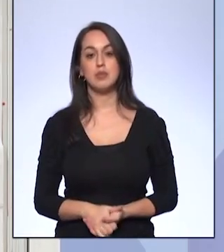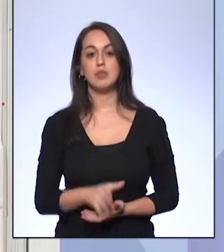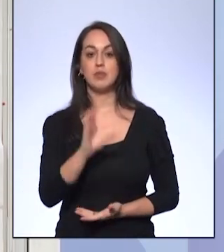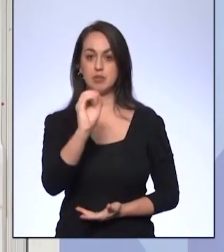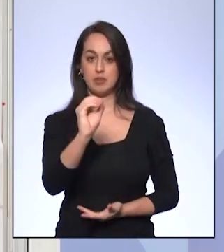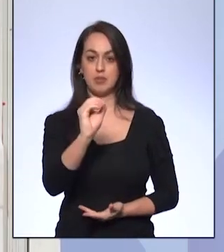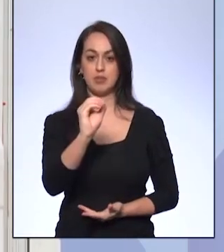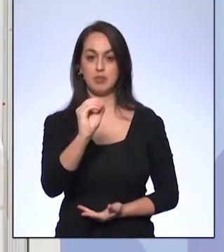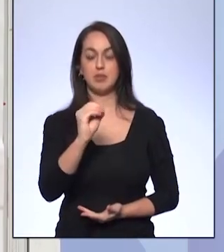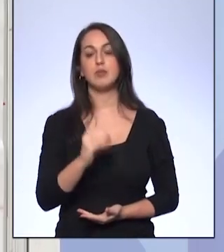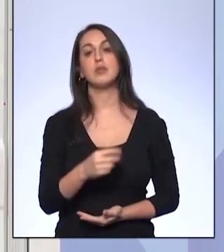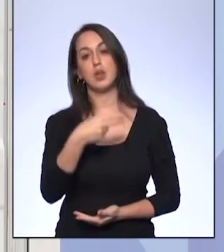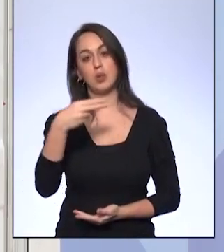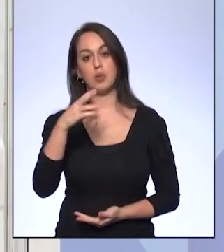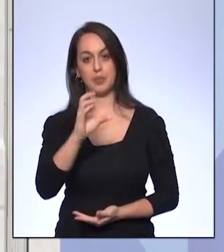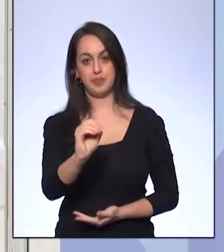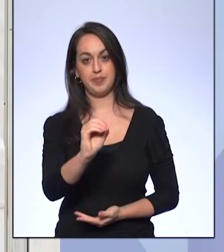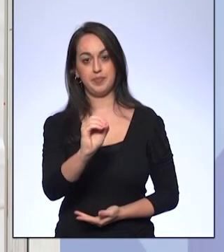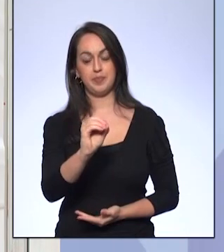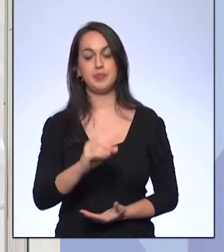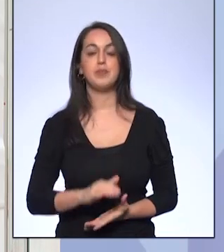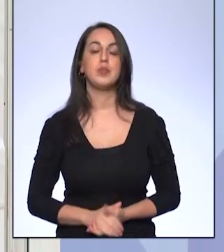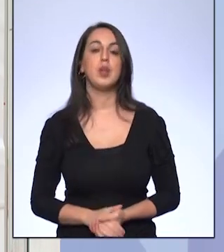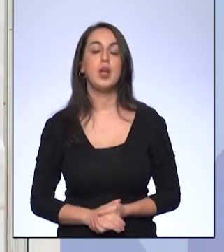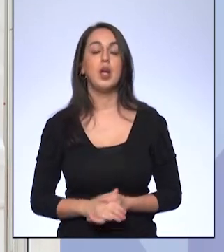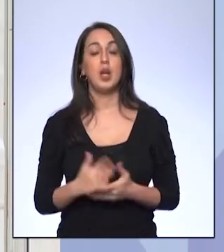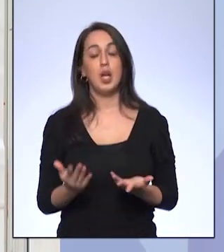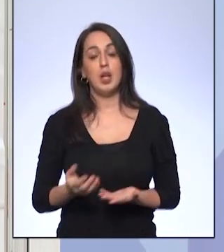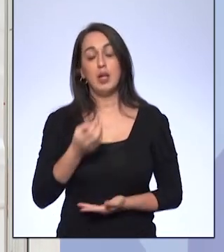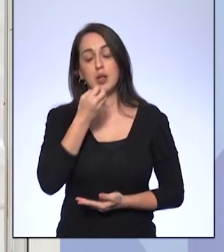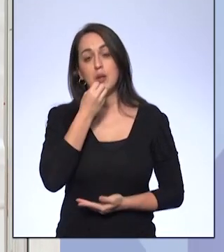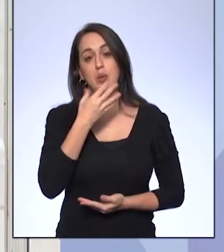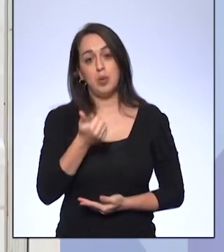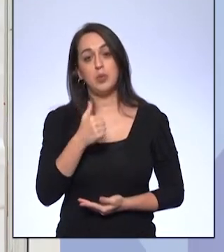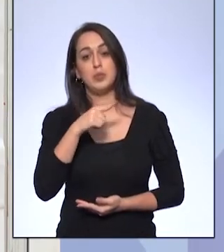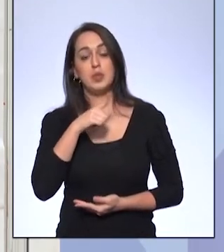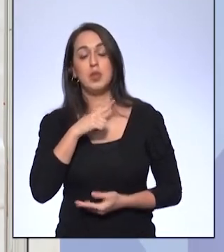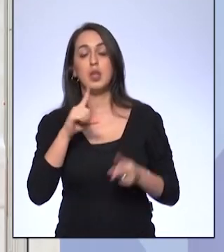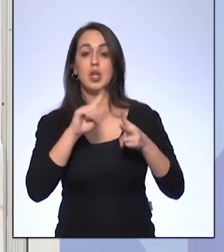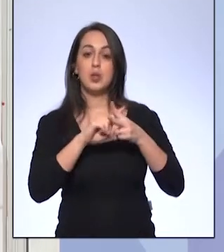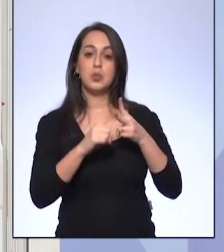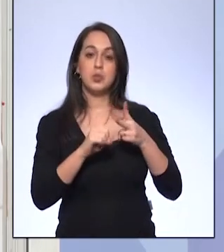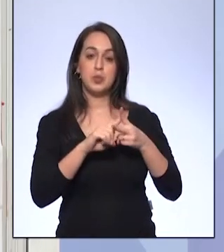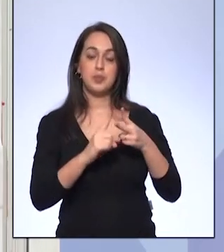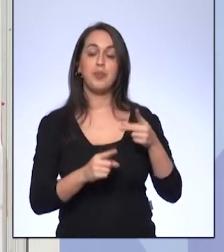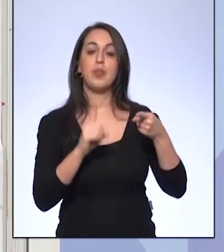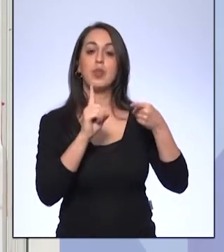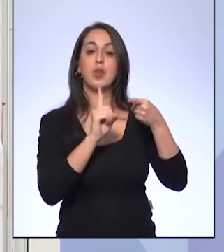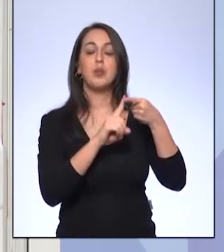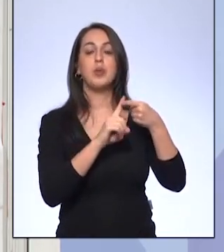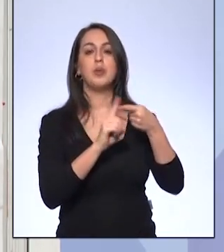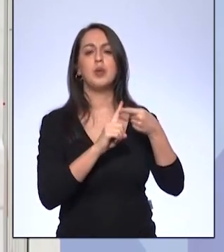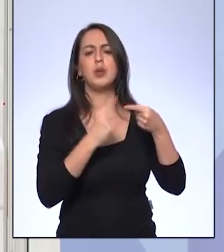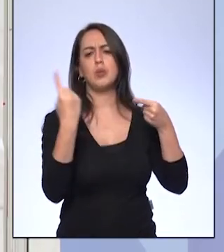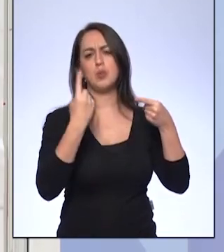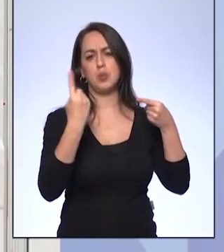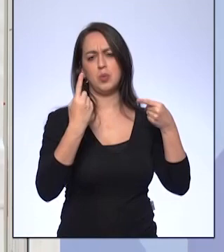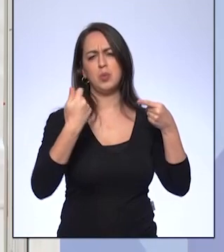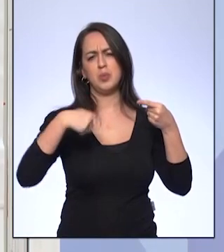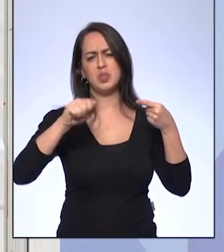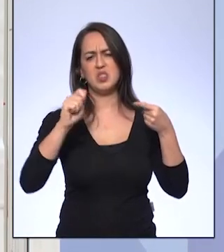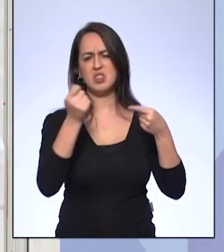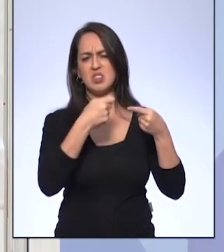0 igual a 0. Bom, muito bem. Aqui nós temos duas coisas. Primeiro, esse 1 aqui, precisa